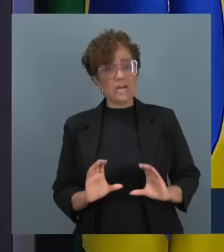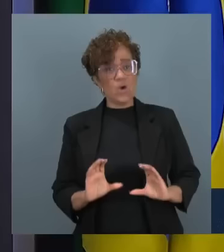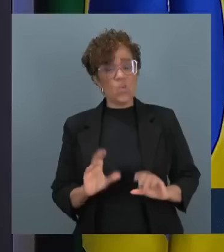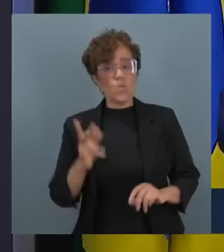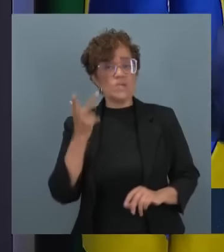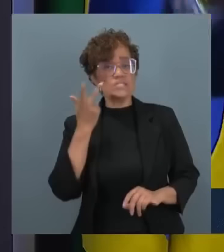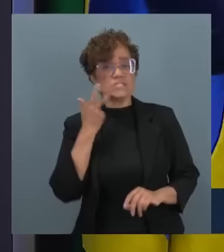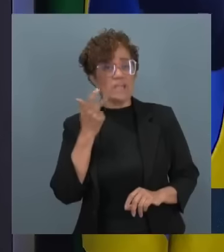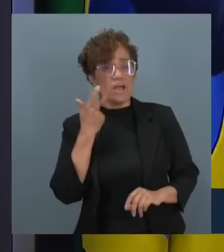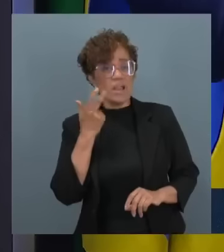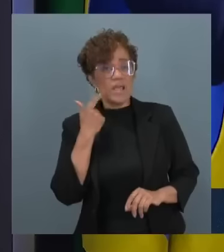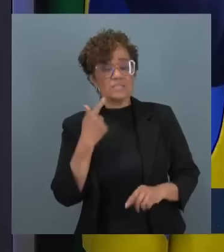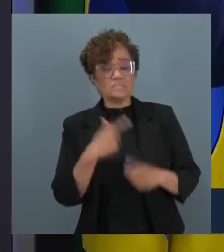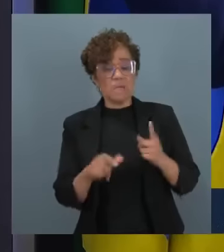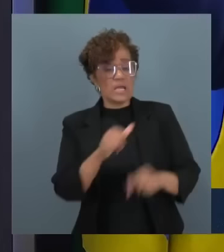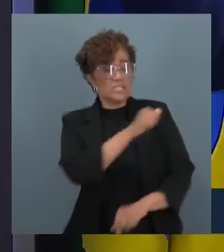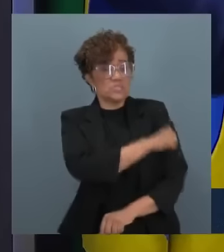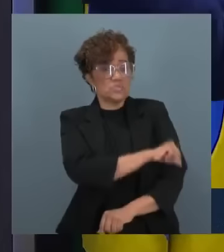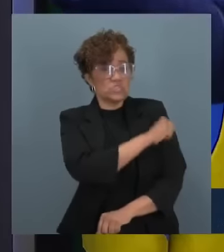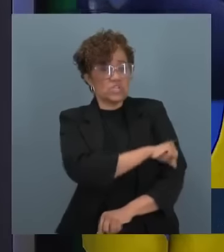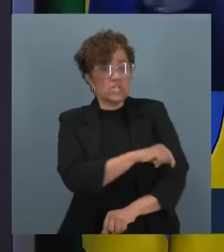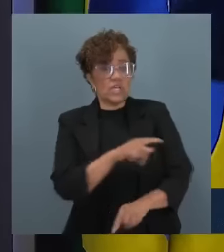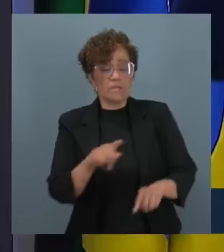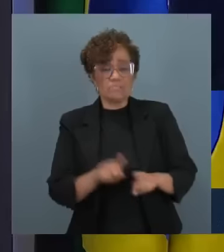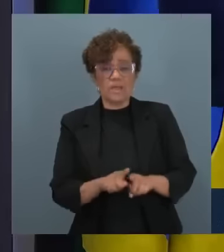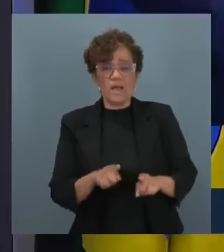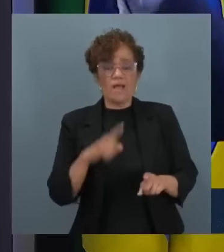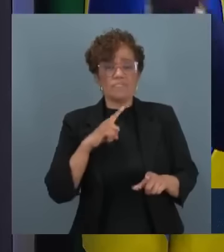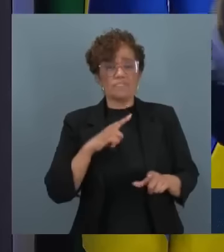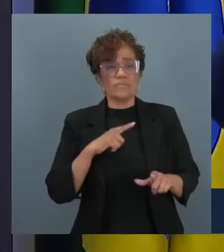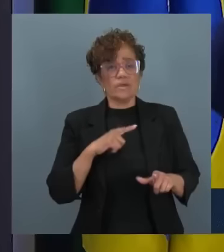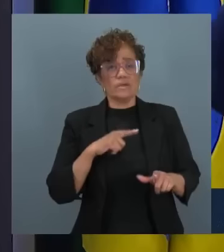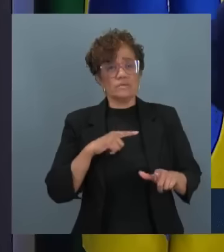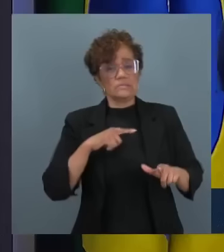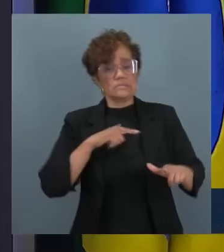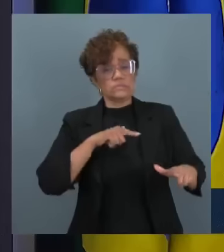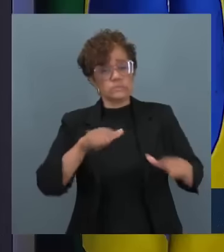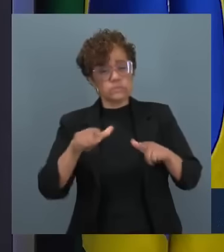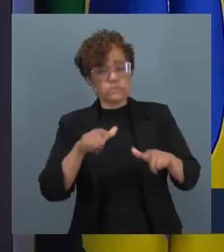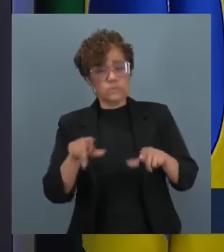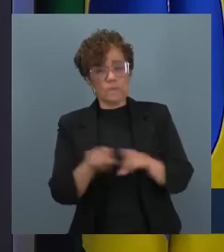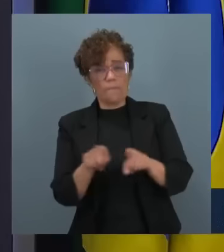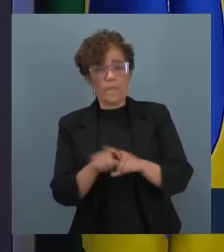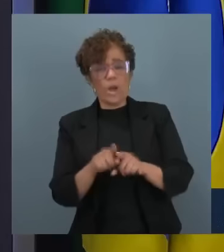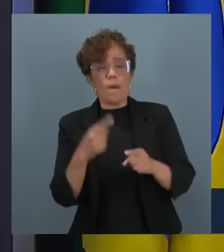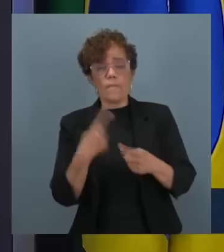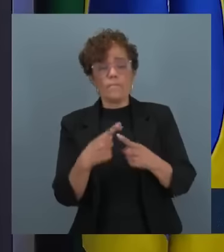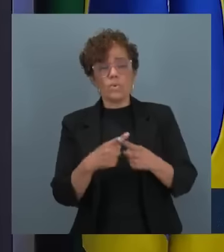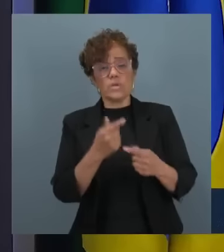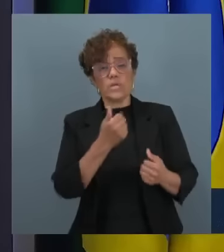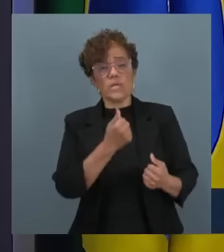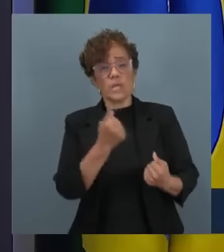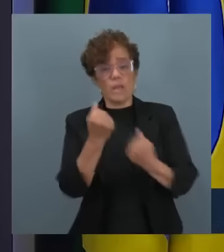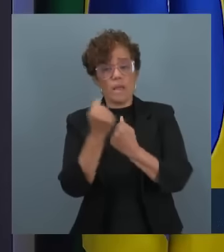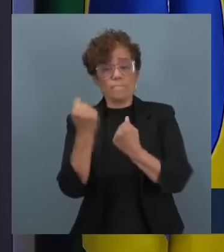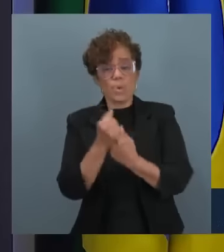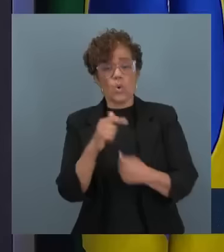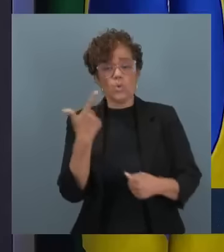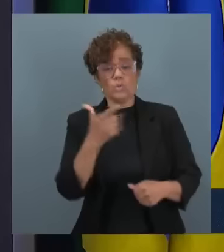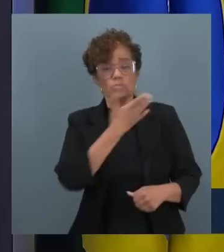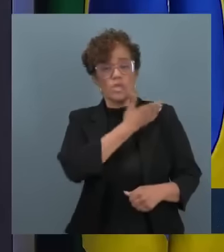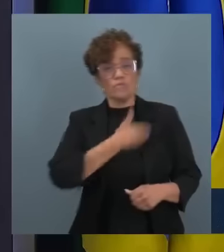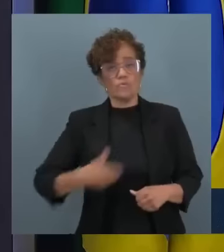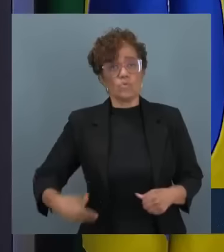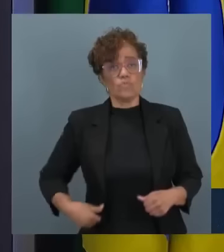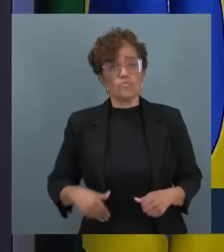cearense, enquanto o Rio de Janeiro estava tendo aquela operação e o Brasil querendo saber por que o governo não apoiou mais, por que o governo Lula não